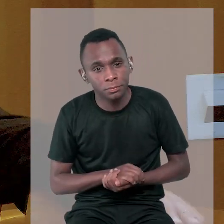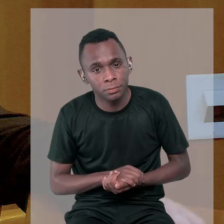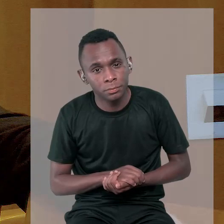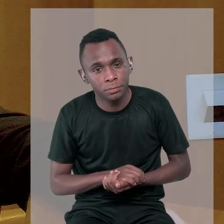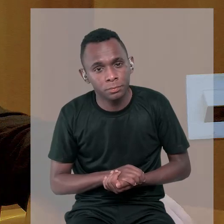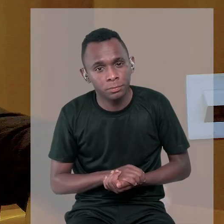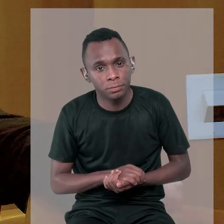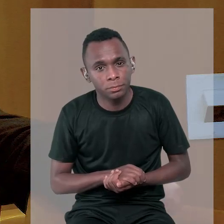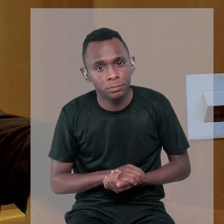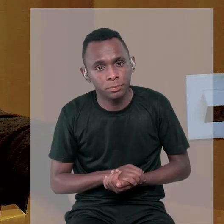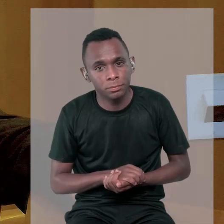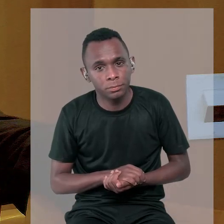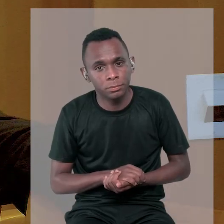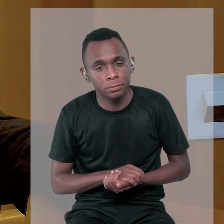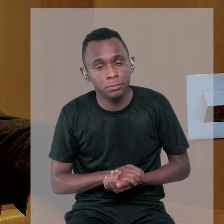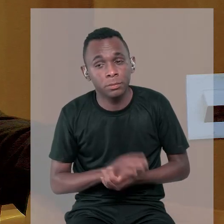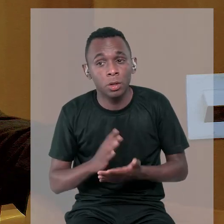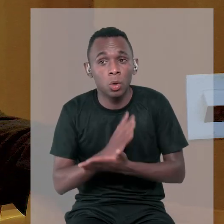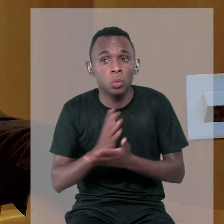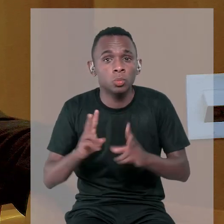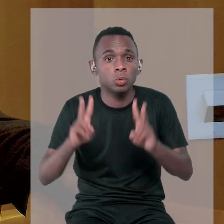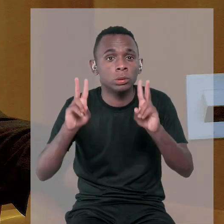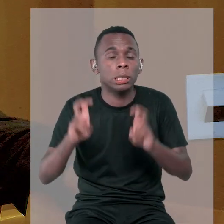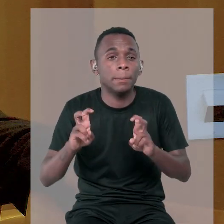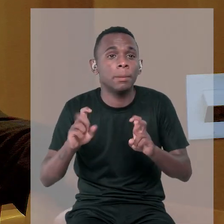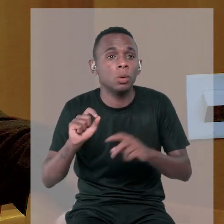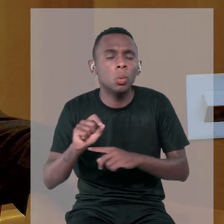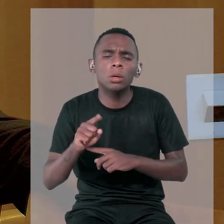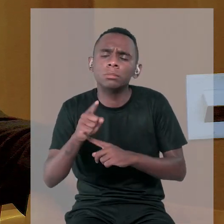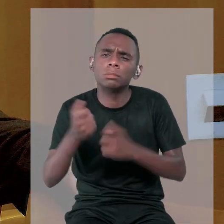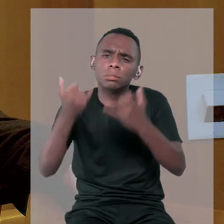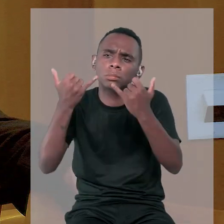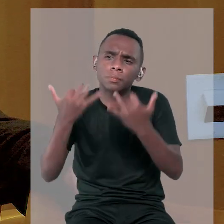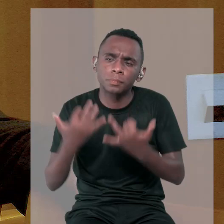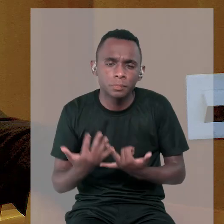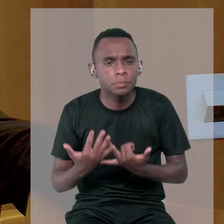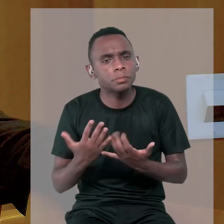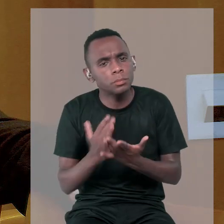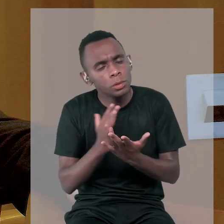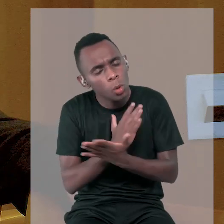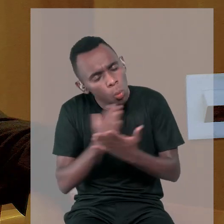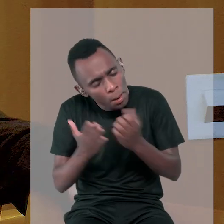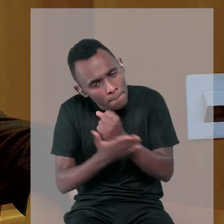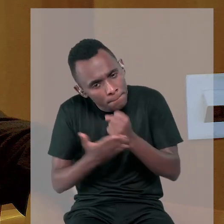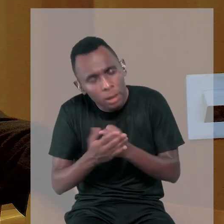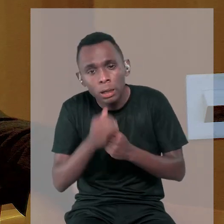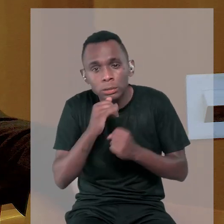algumas teses colocadas, né, por você, alguns princípios, como a questão da abstração dos